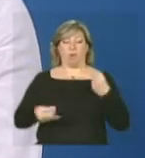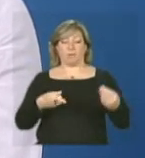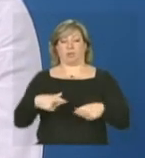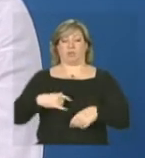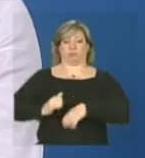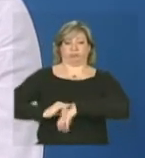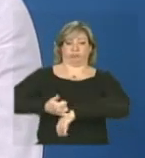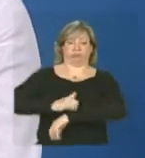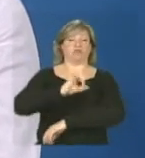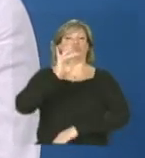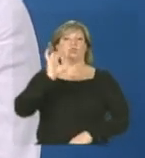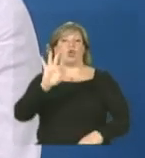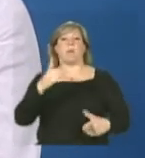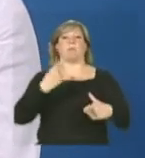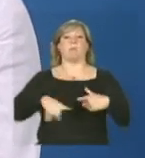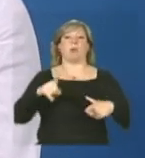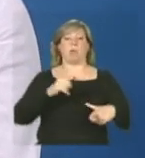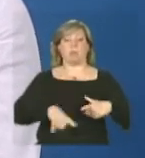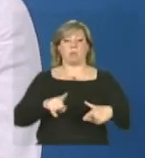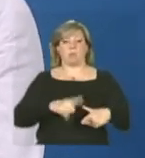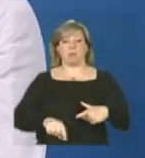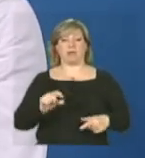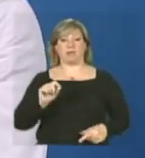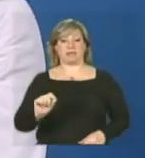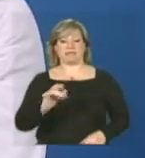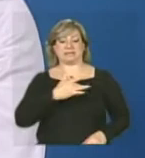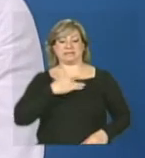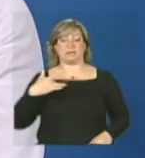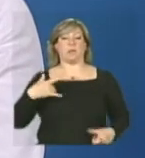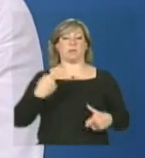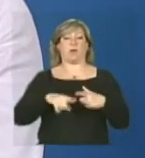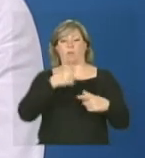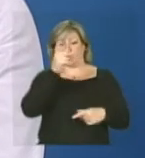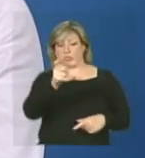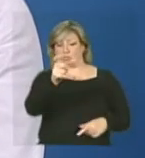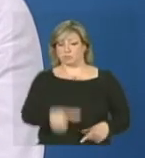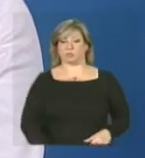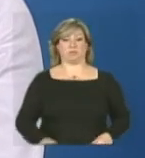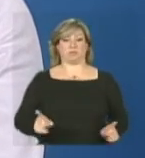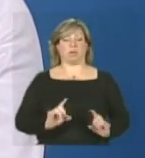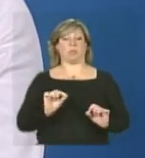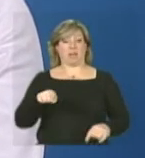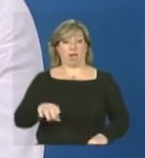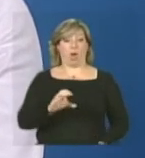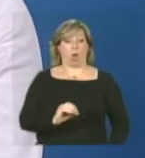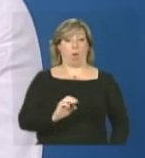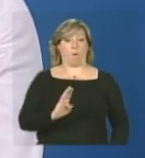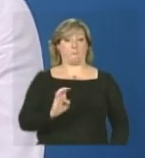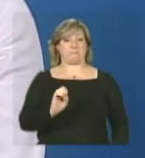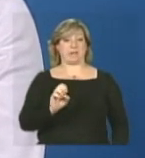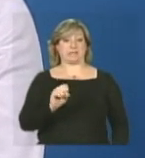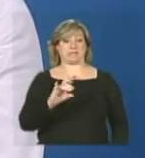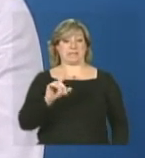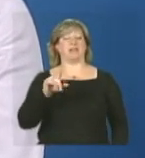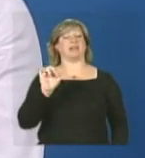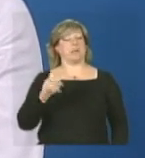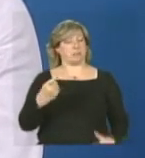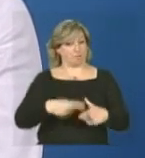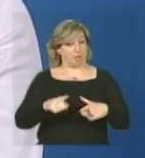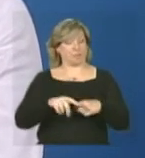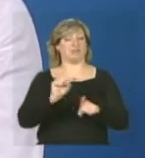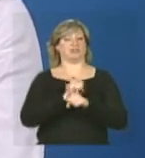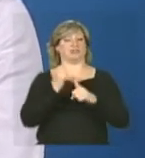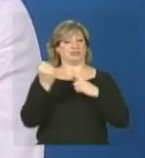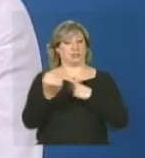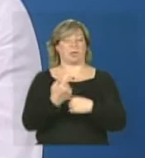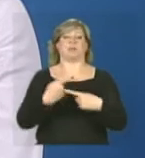de saúde, apenas como um problema do indivíduo, né? Para nós, a obesidade é um problema social e, como tal, deve